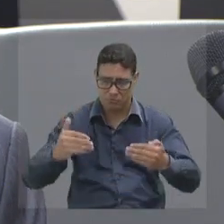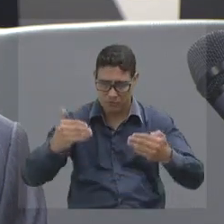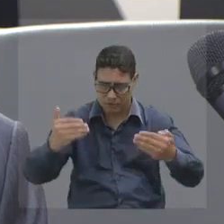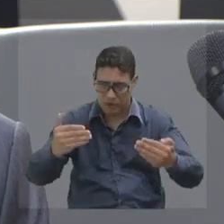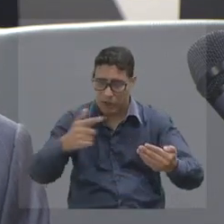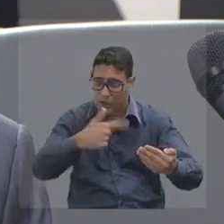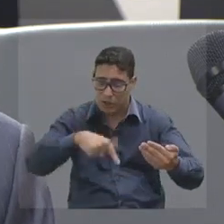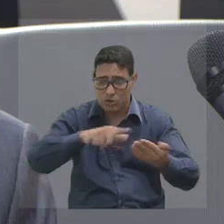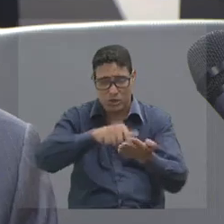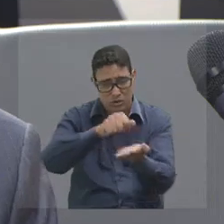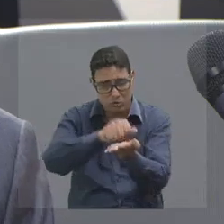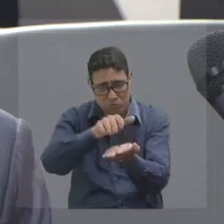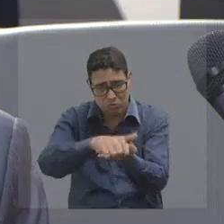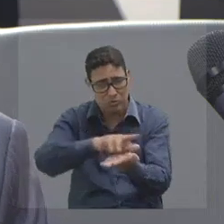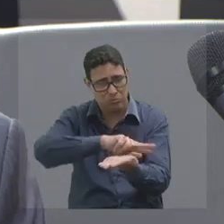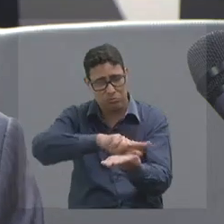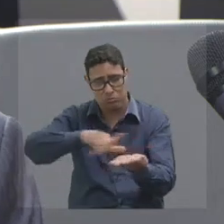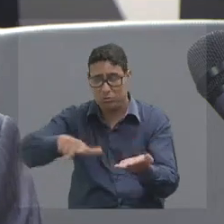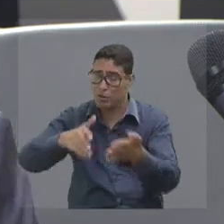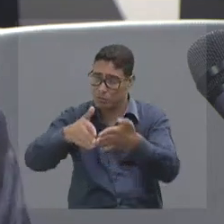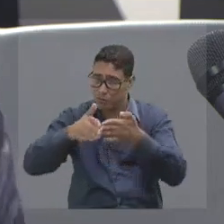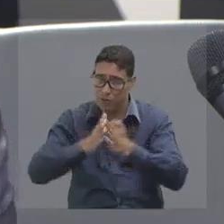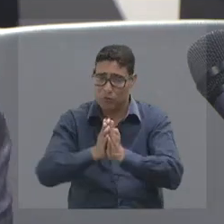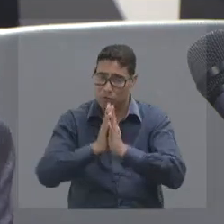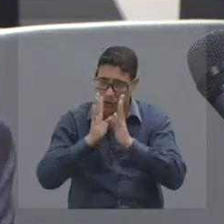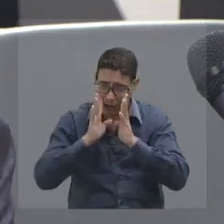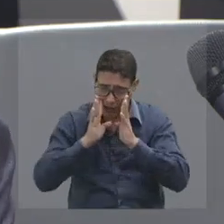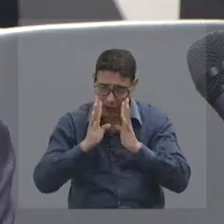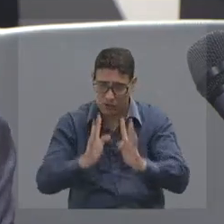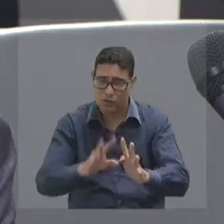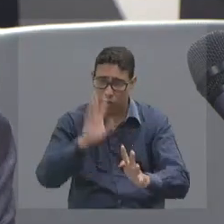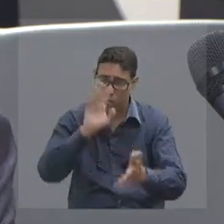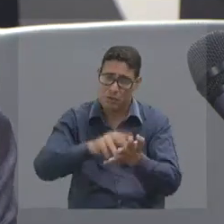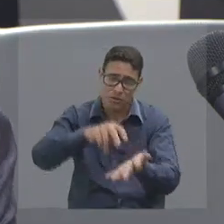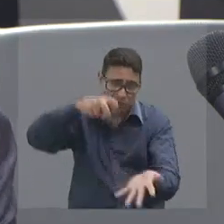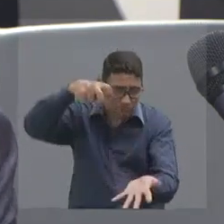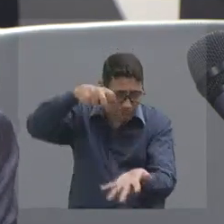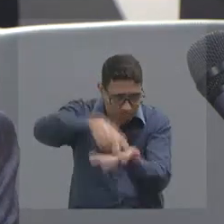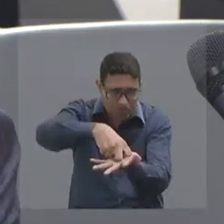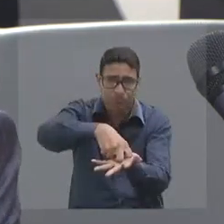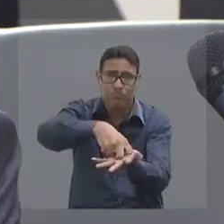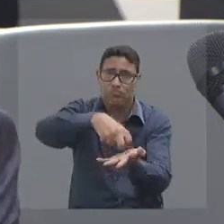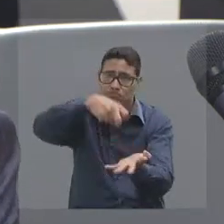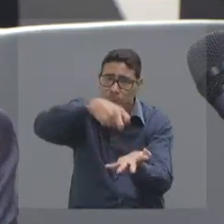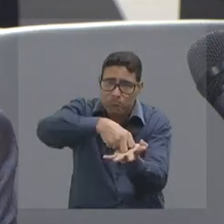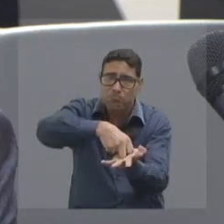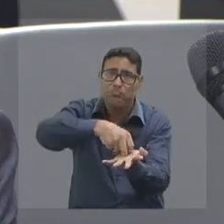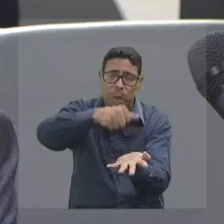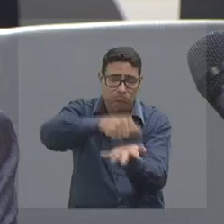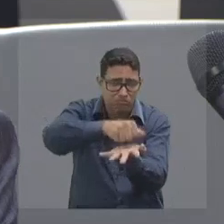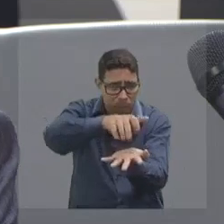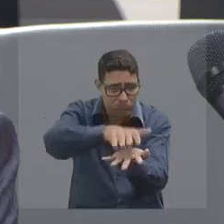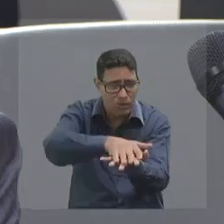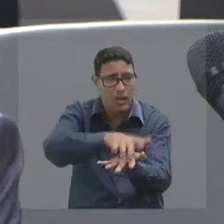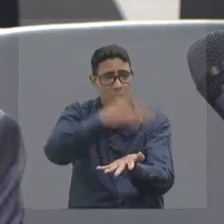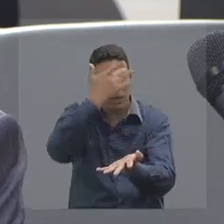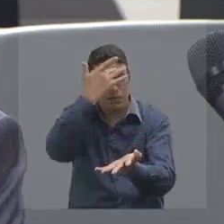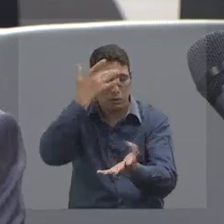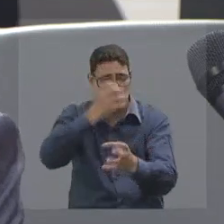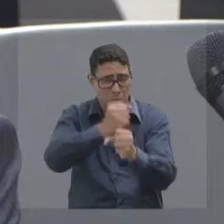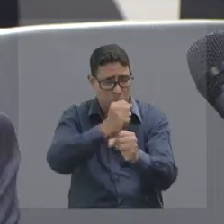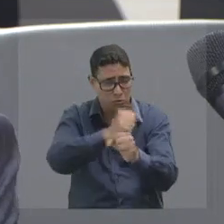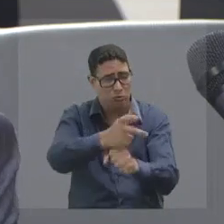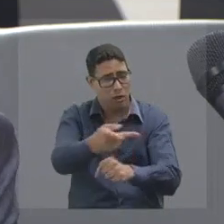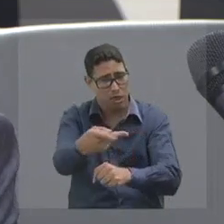de processos lá mas Gostaríamos que uma atenção especial para punir os maus produtores que não são